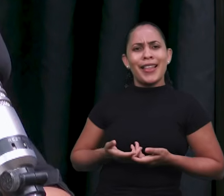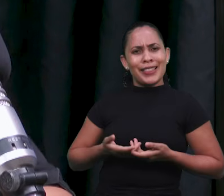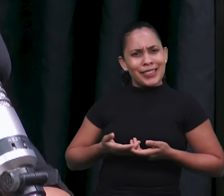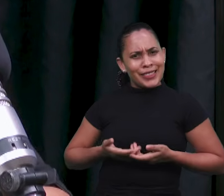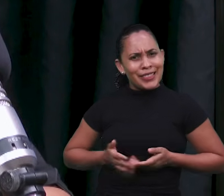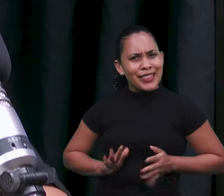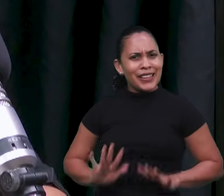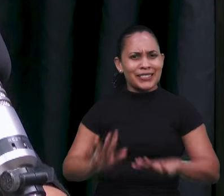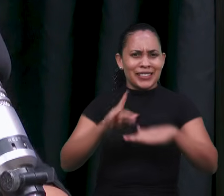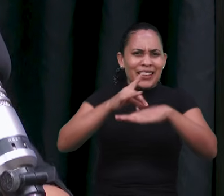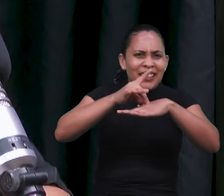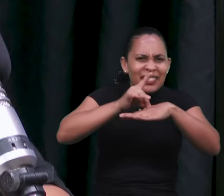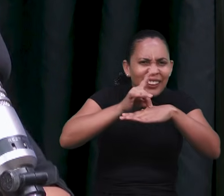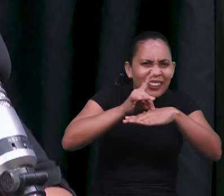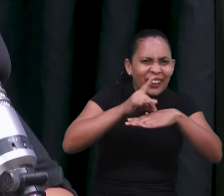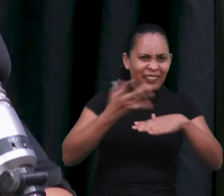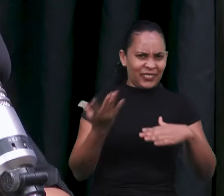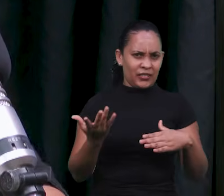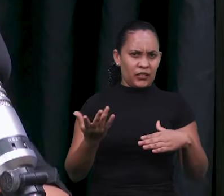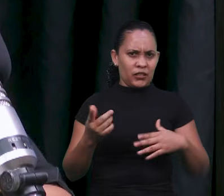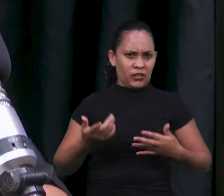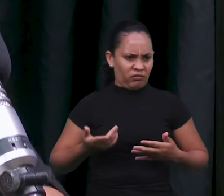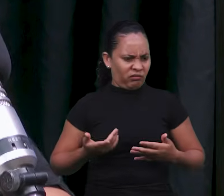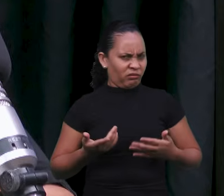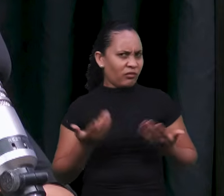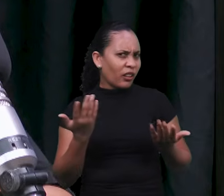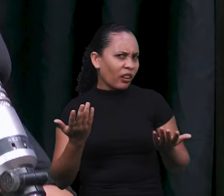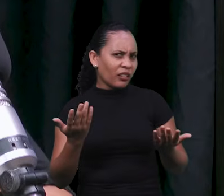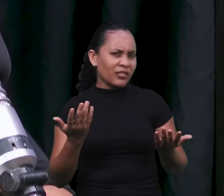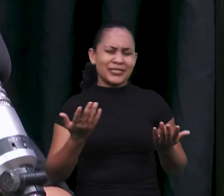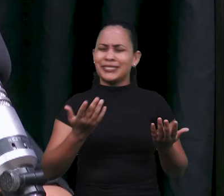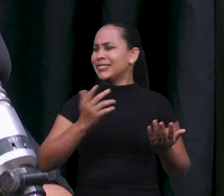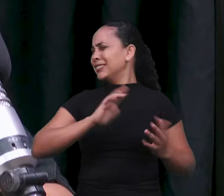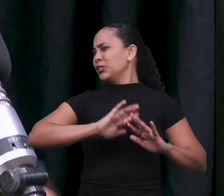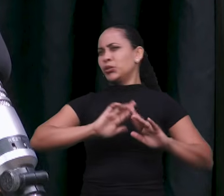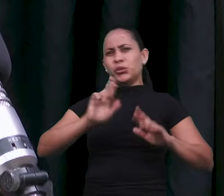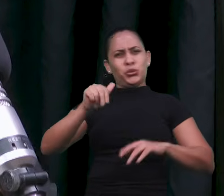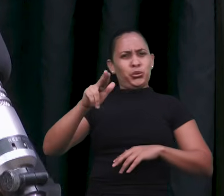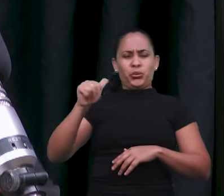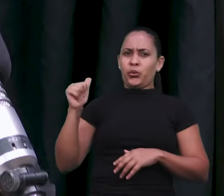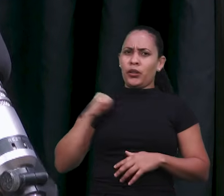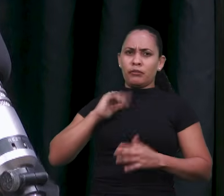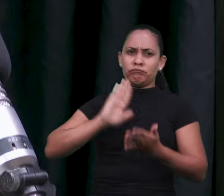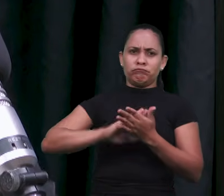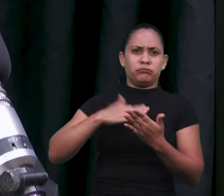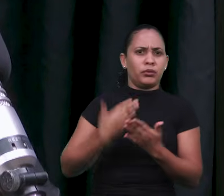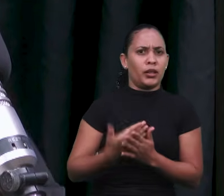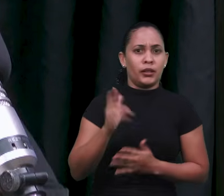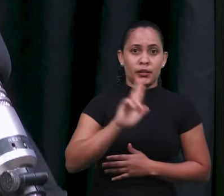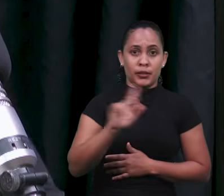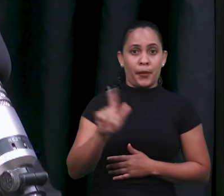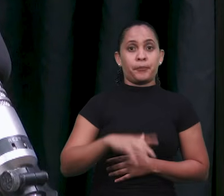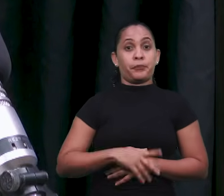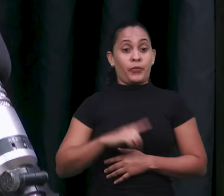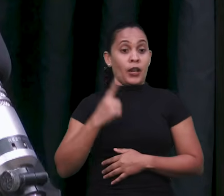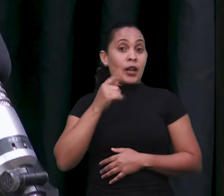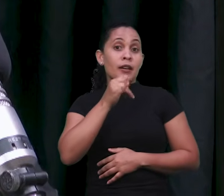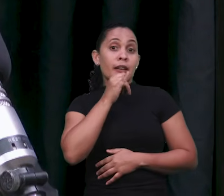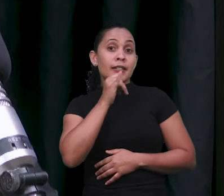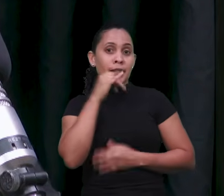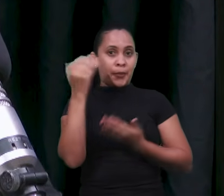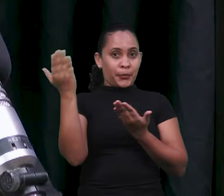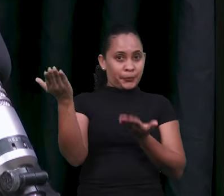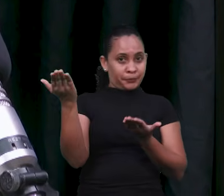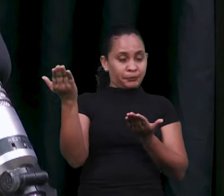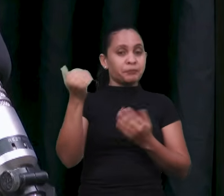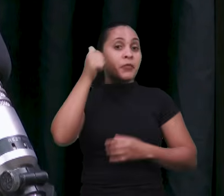carne, de forma nenhuma a gente vai nascer da carne, de maneira nenhuma. Então, a gente pode fazer assim, ó,